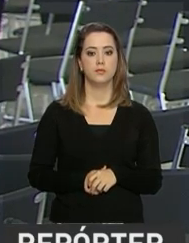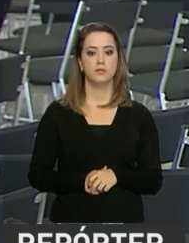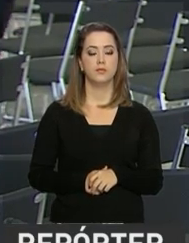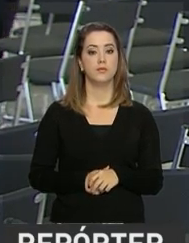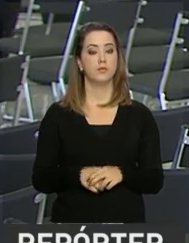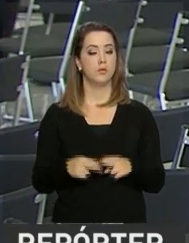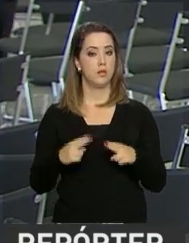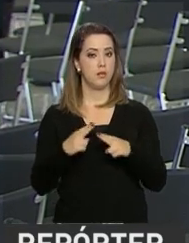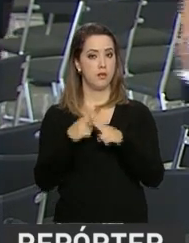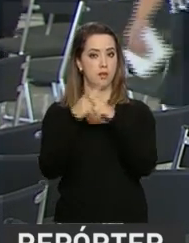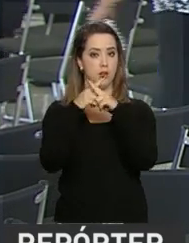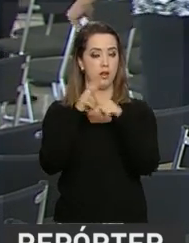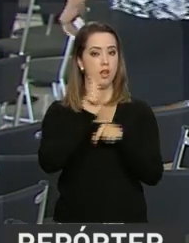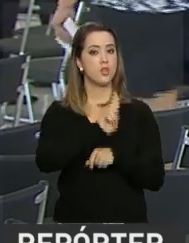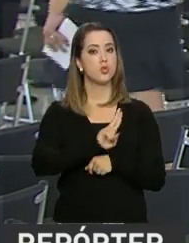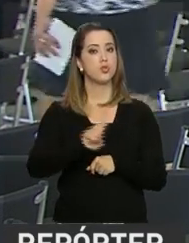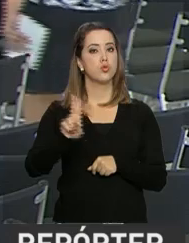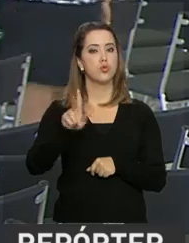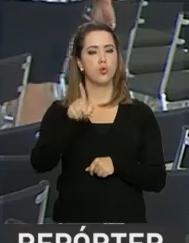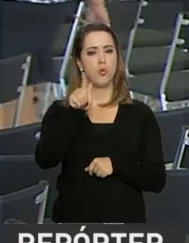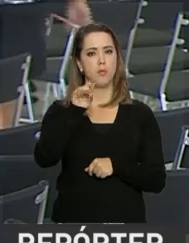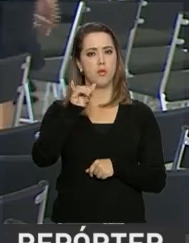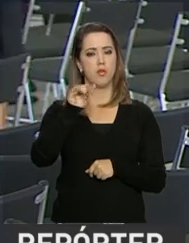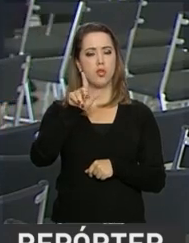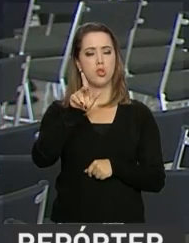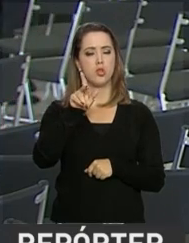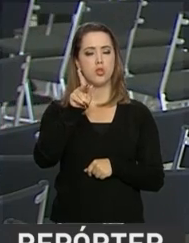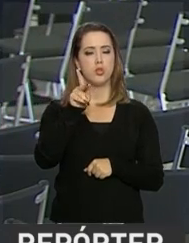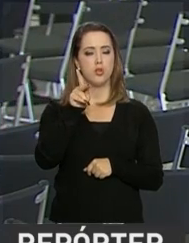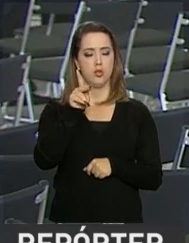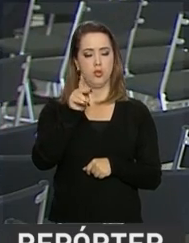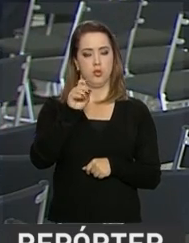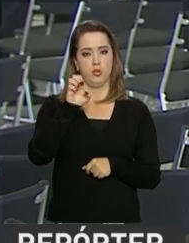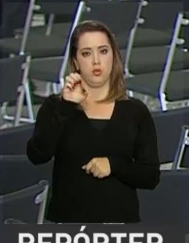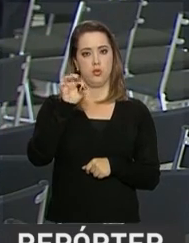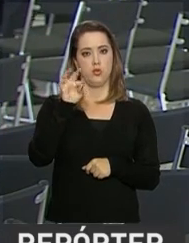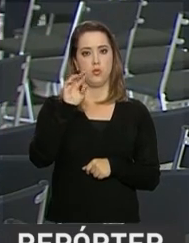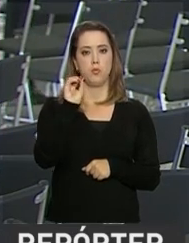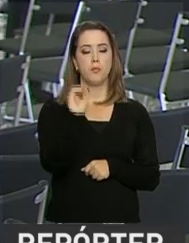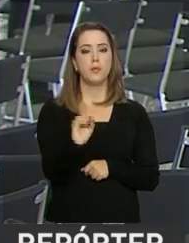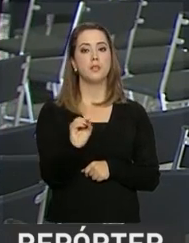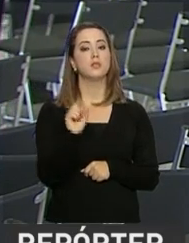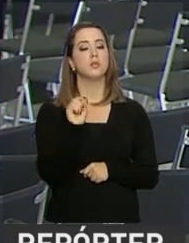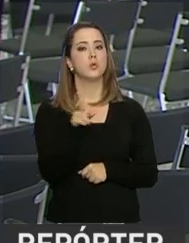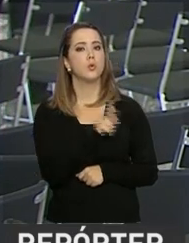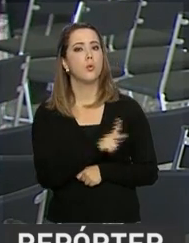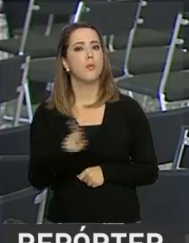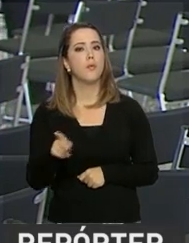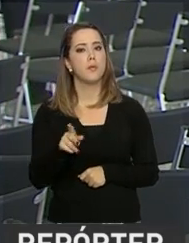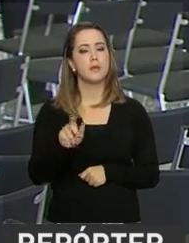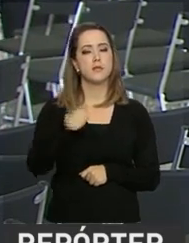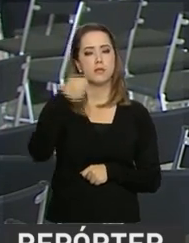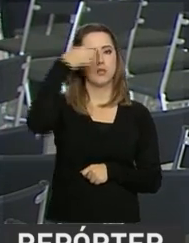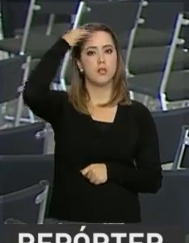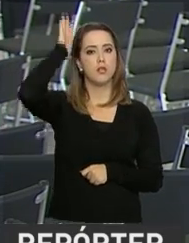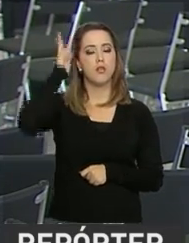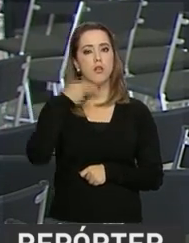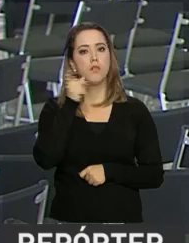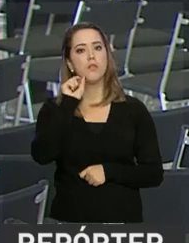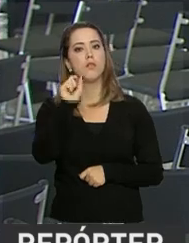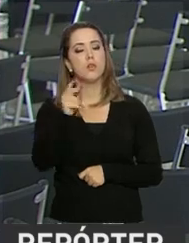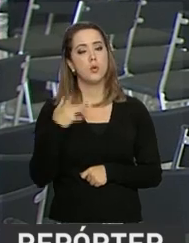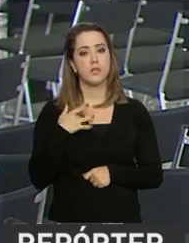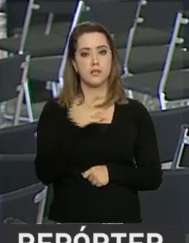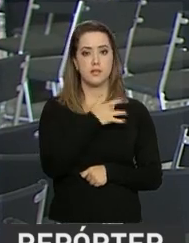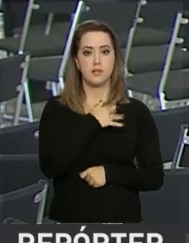na Caixa Econômica Federal Gilberto o durante o discurso de posse o presidente Michel Temer disse que as áreas da saúde e da